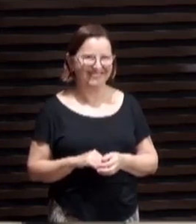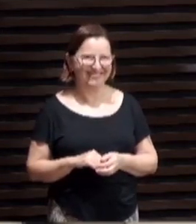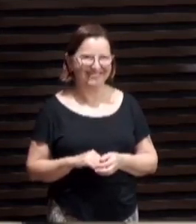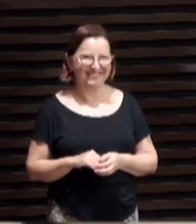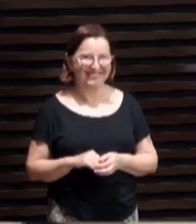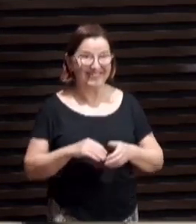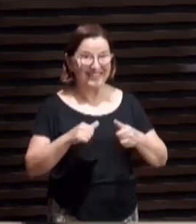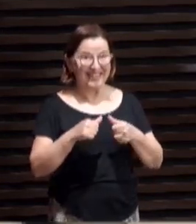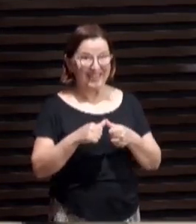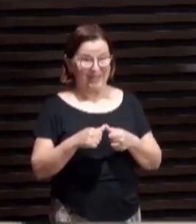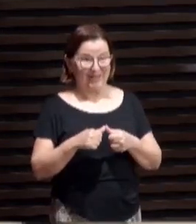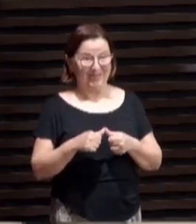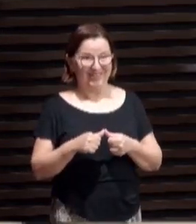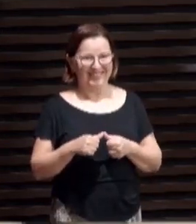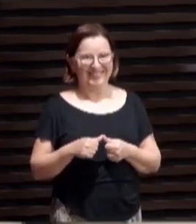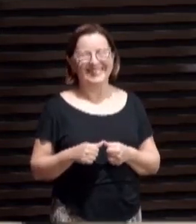Você tem que babar.